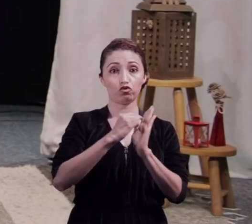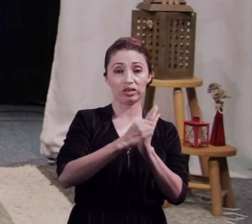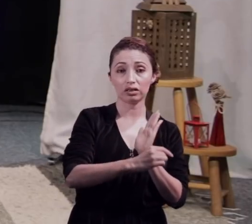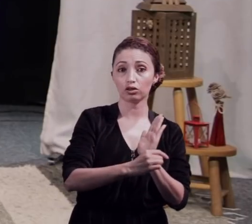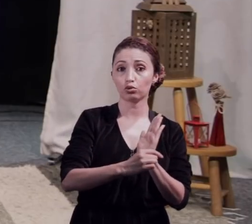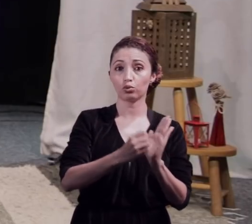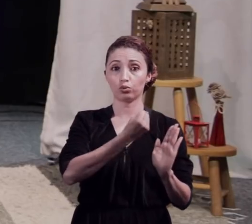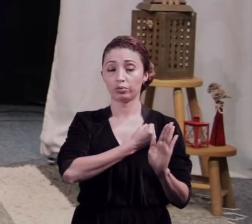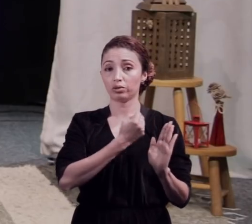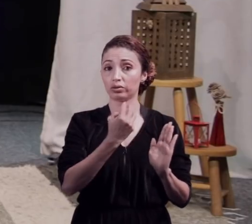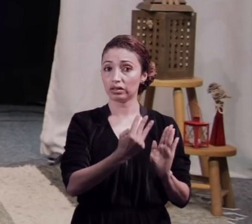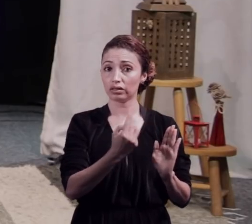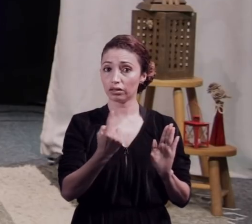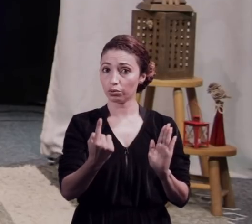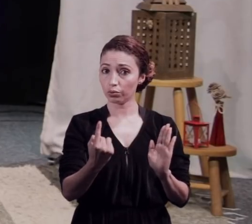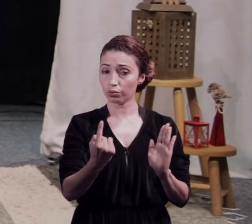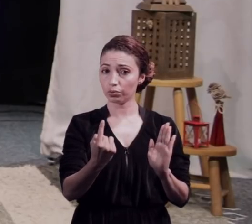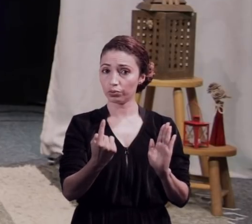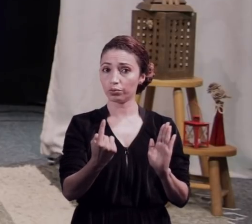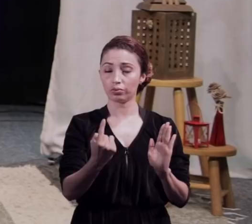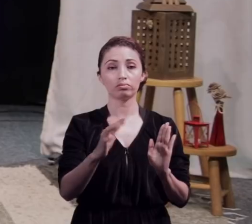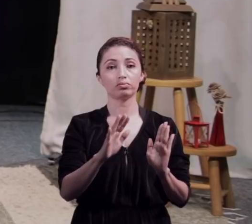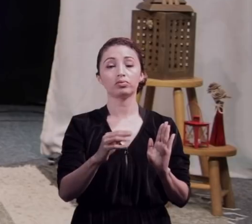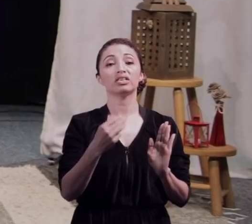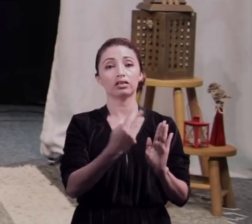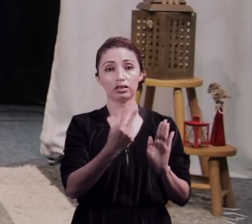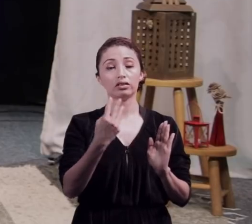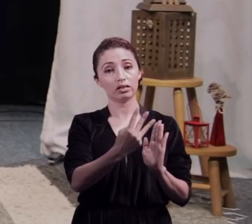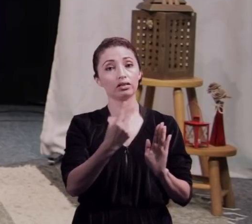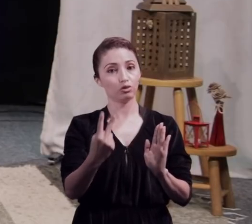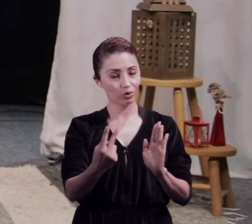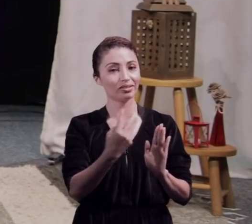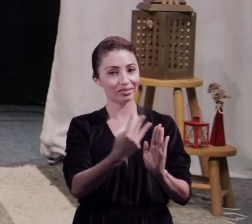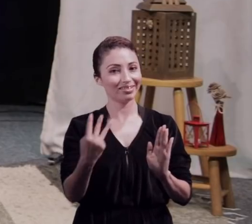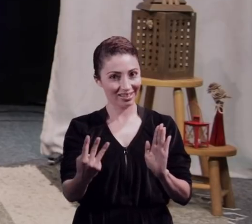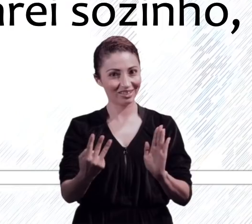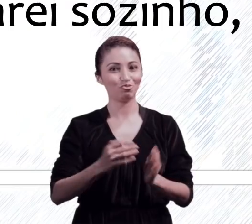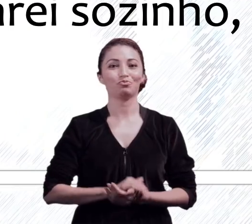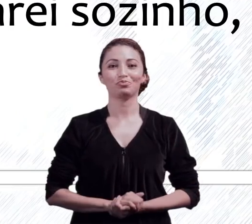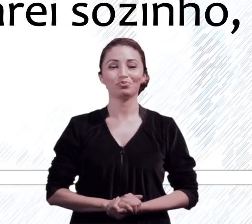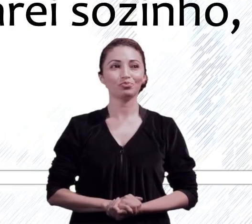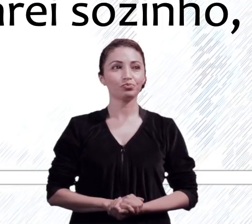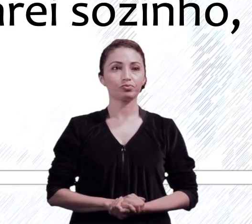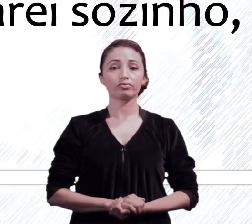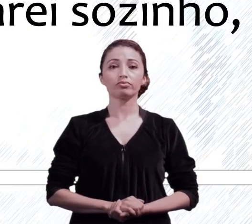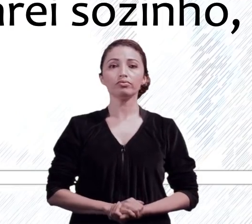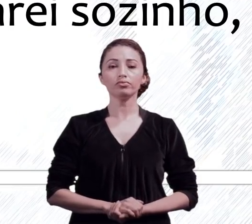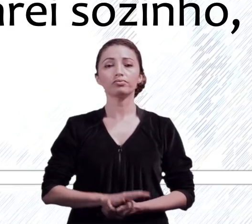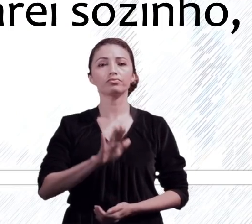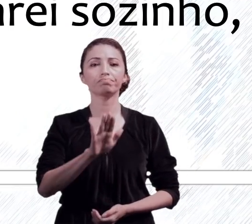Versículo 31 e versículo 32, versículo 33. Mas